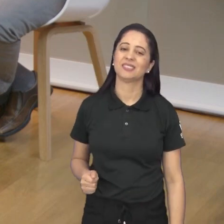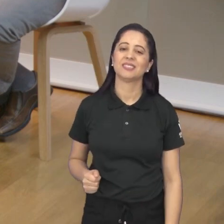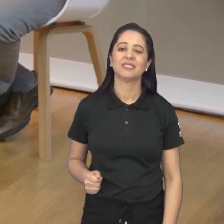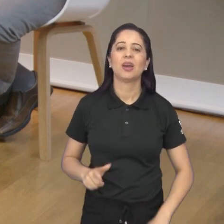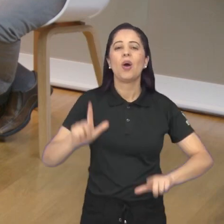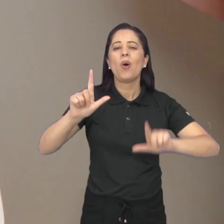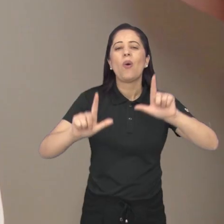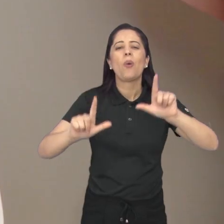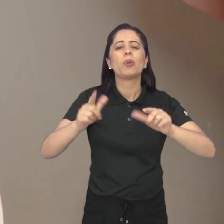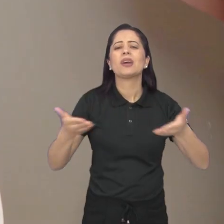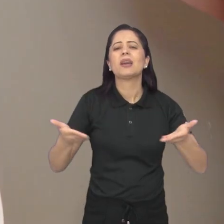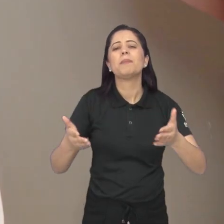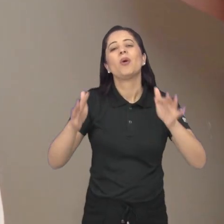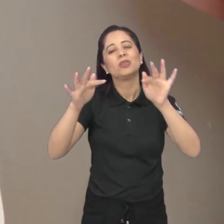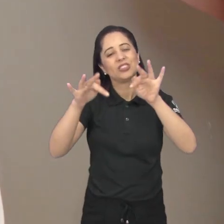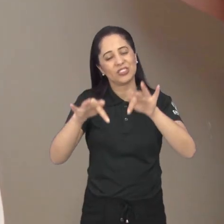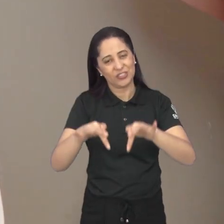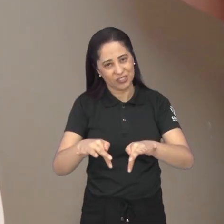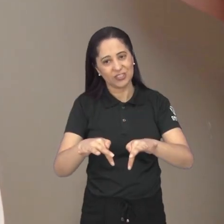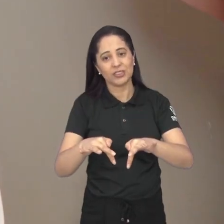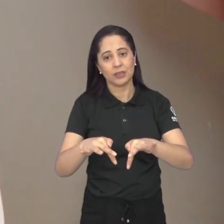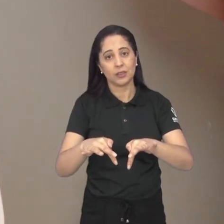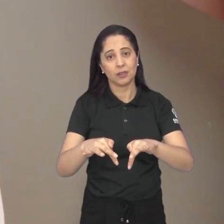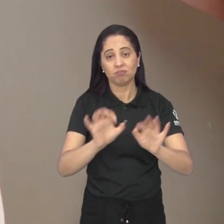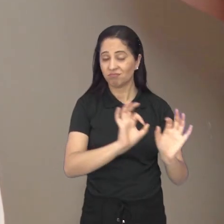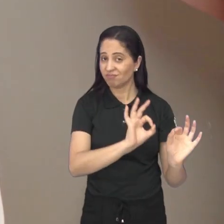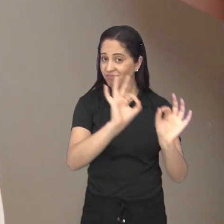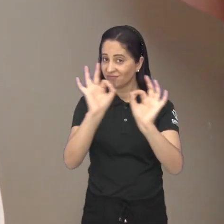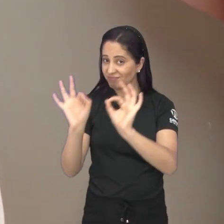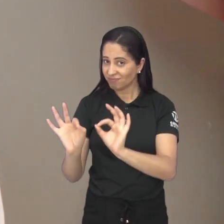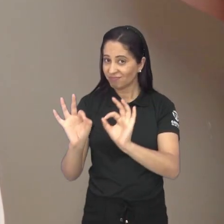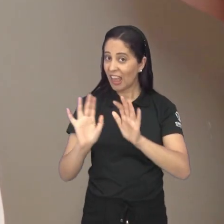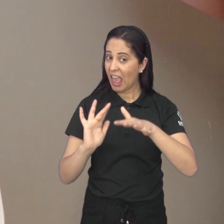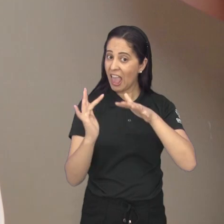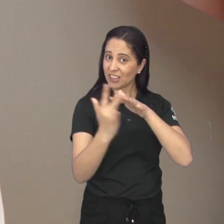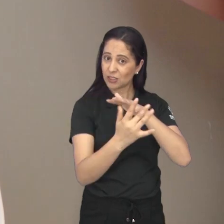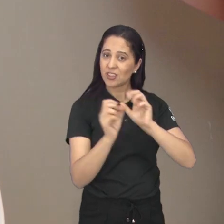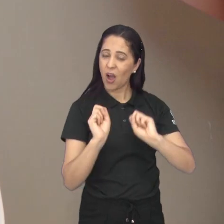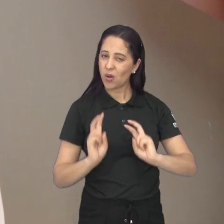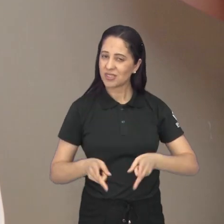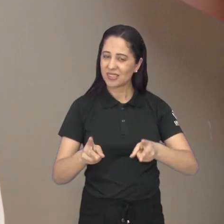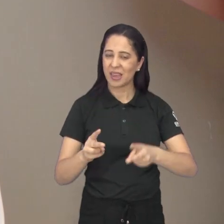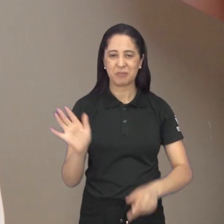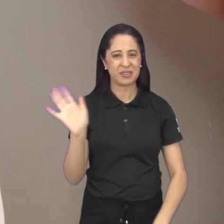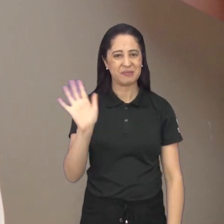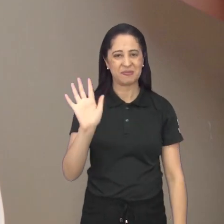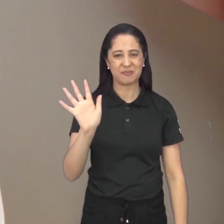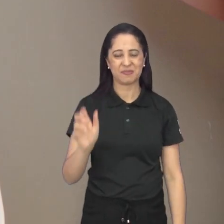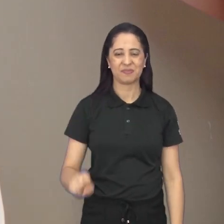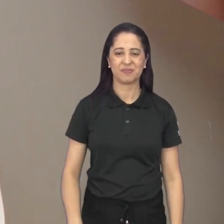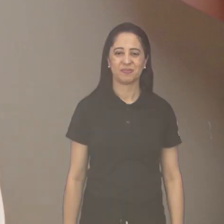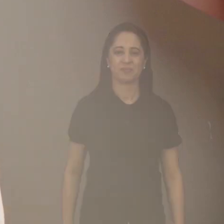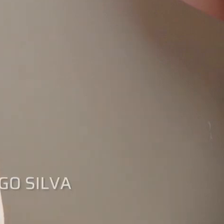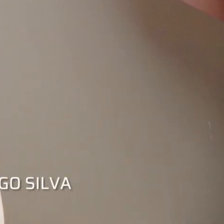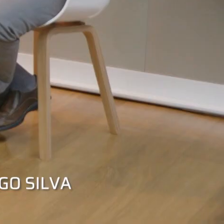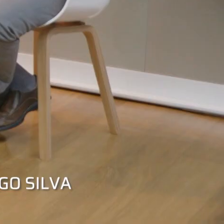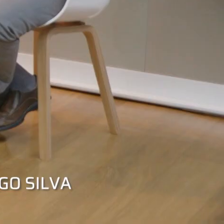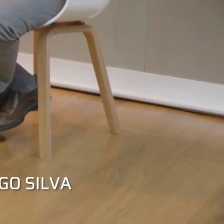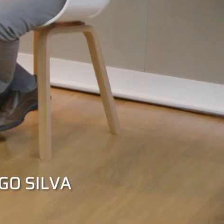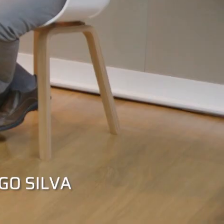disposição. O De Bem com Você de hoje fica por aqui. Acompanhe a gente nas nossas redes sociais. Até a próxima!